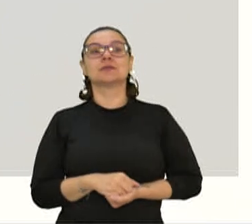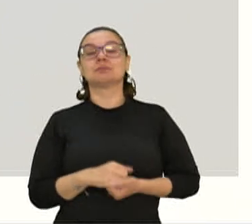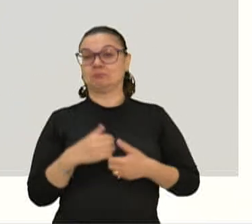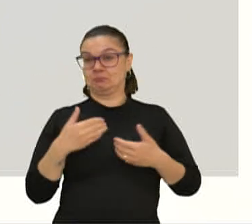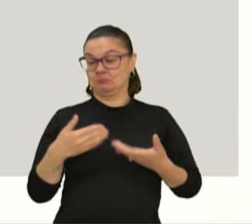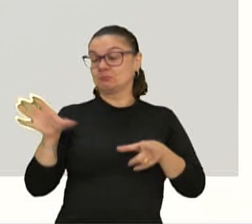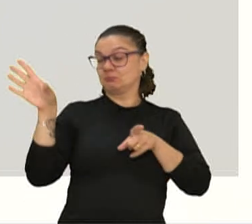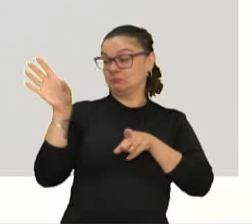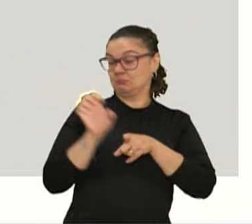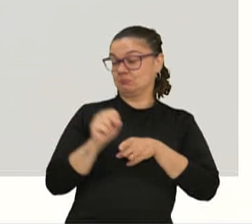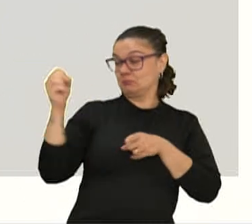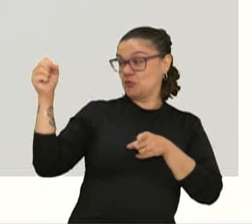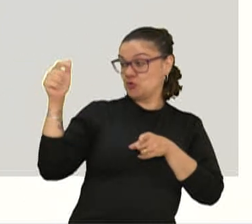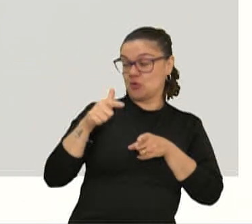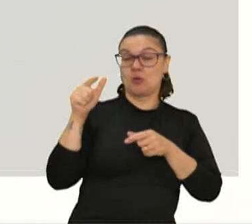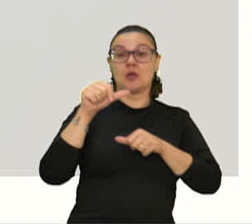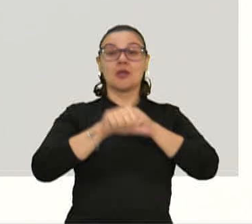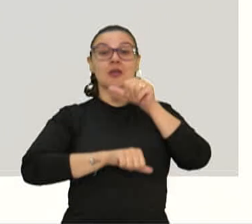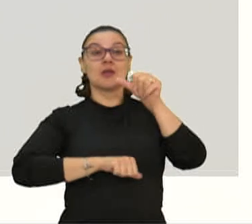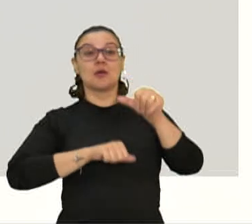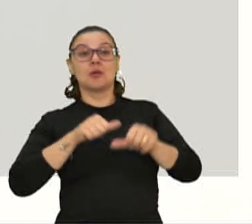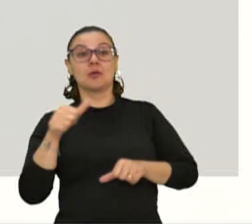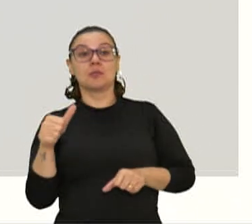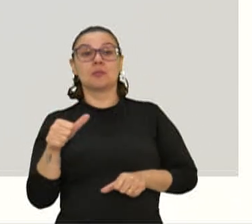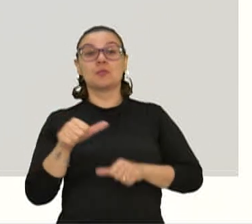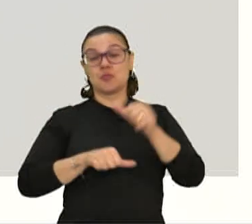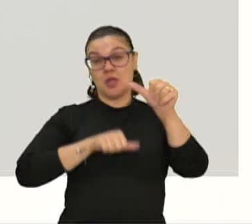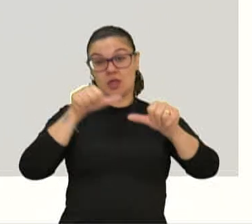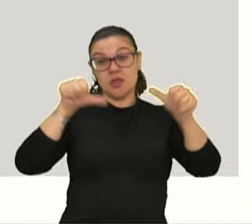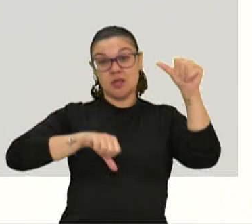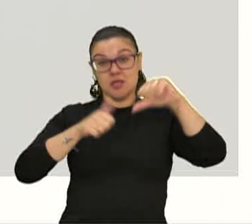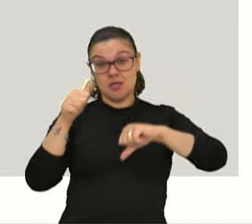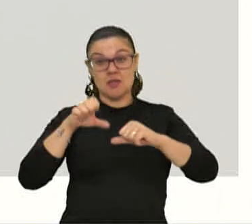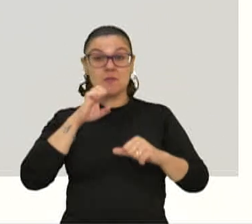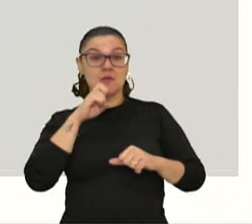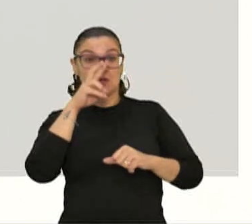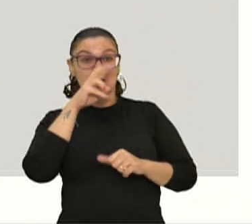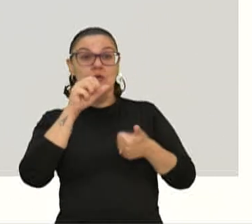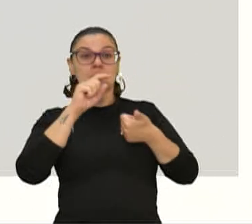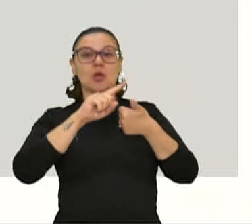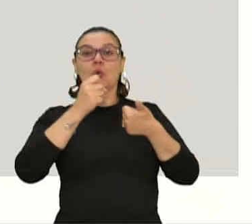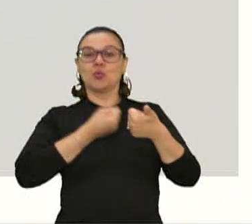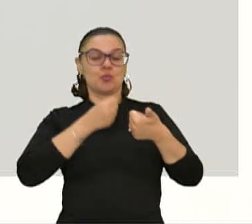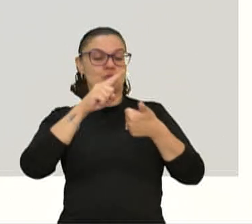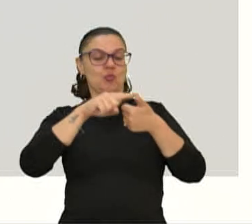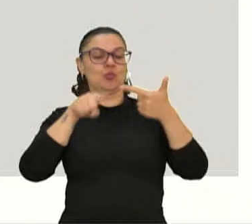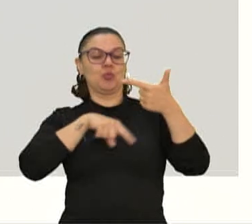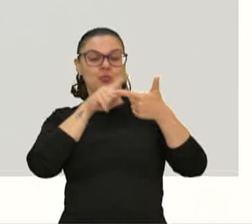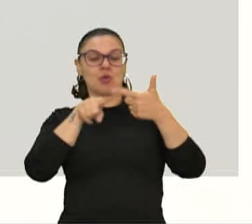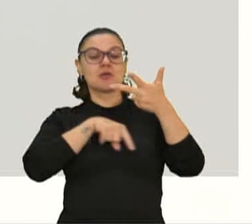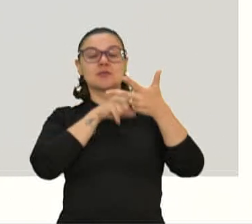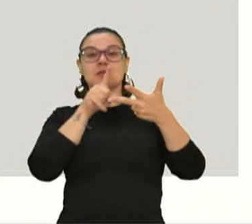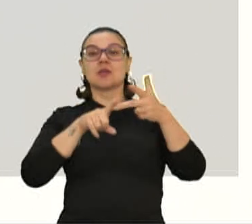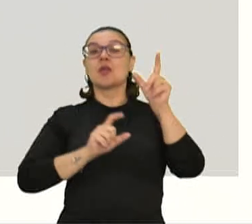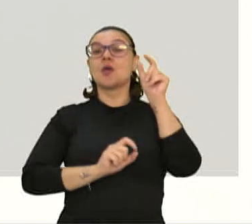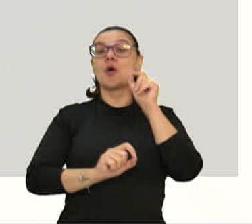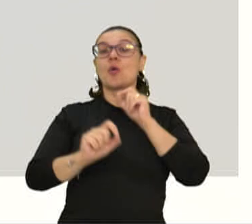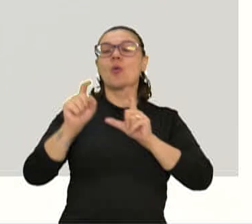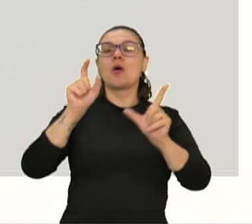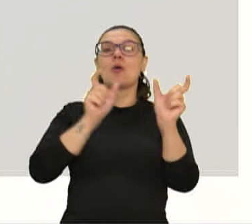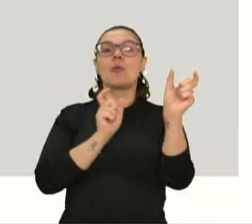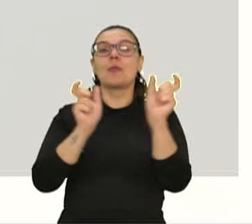luminosa, que é posteriormente transformada em energia química. As indicações 1, 2 e 3